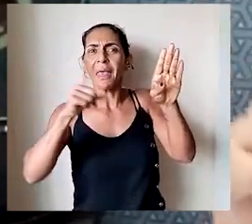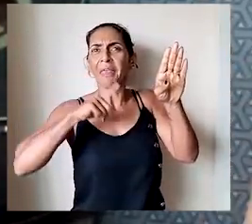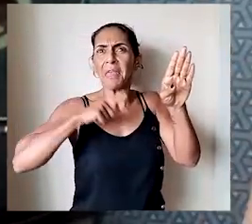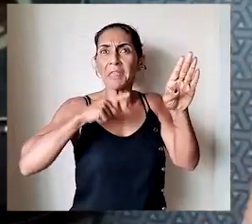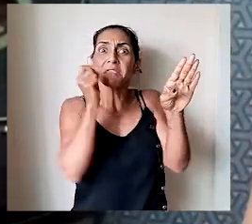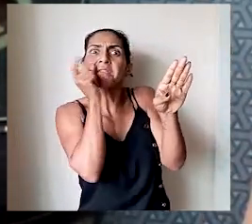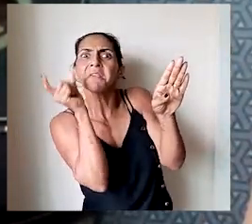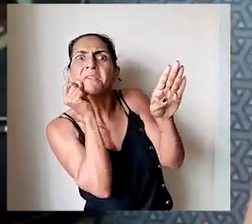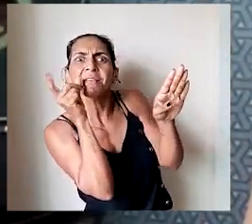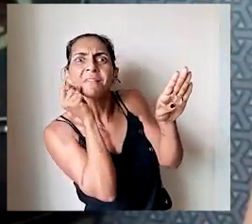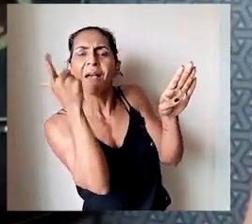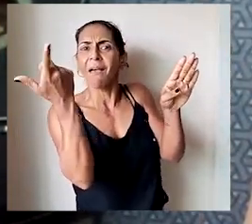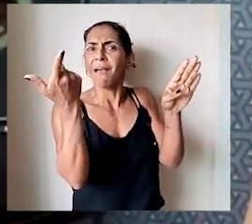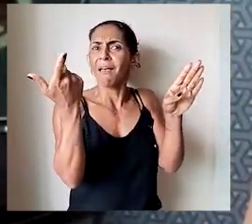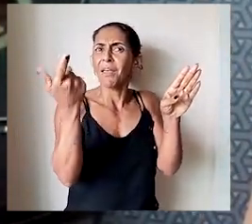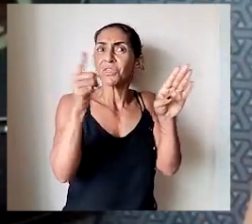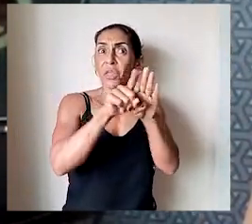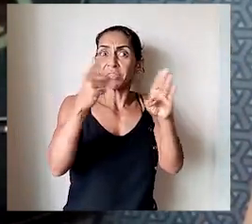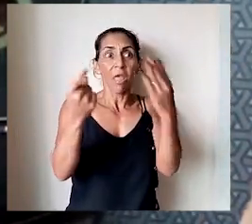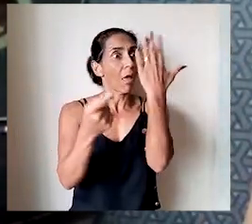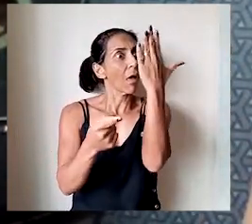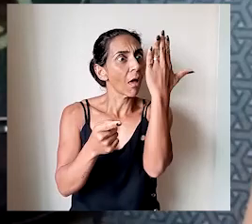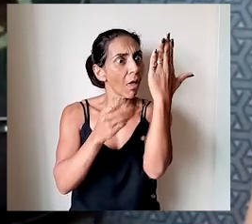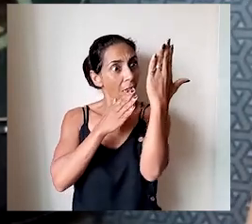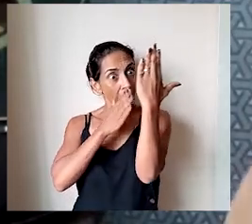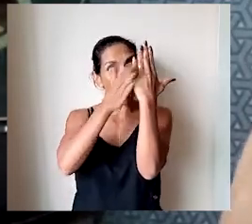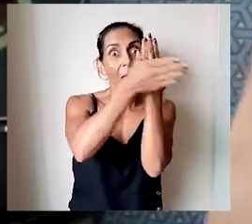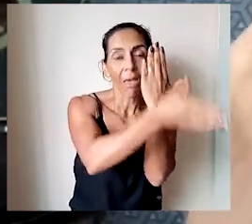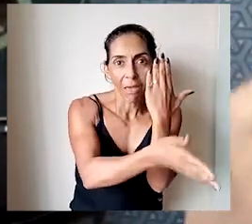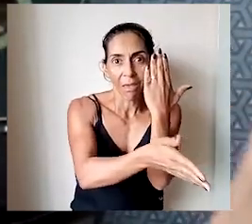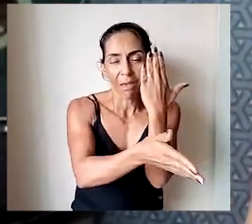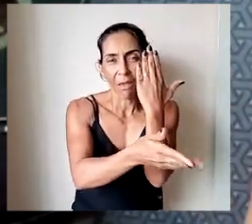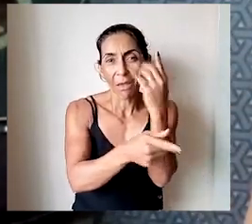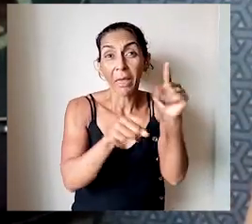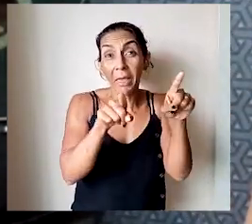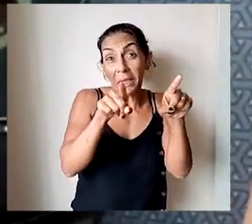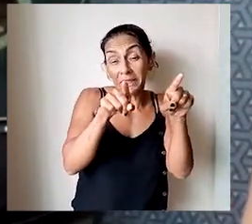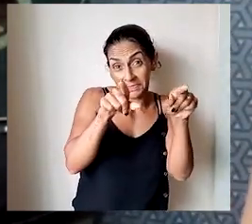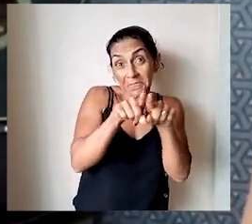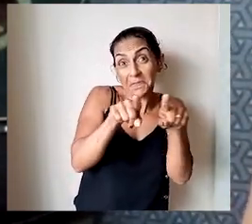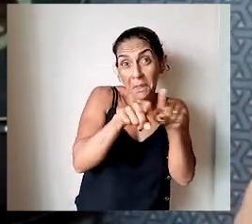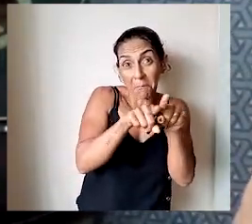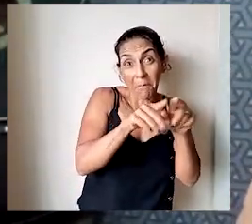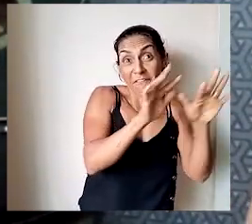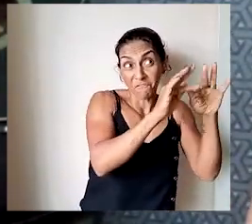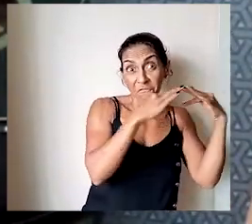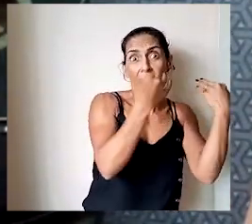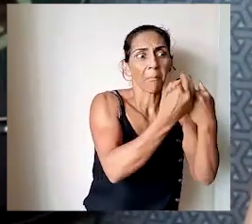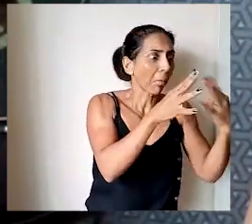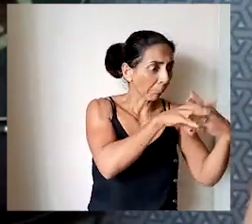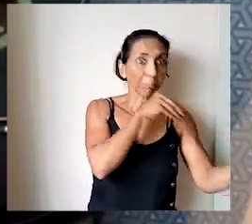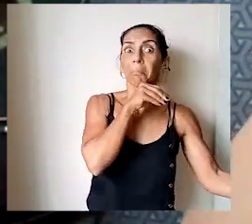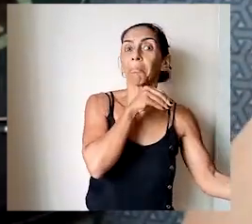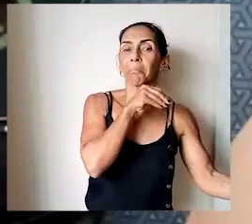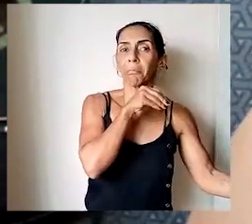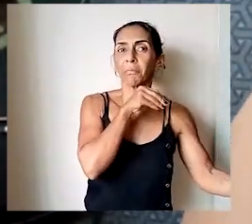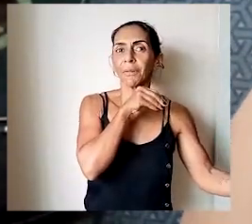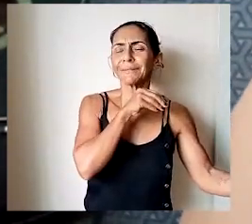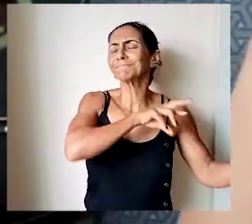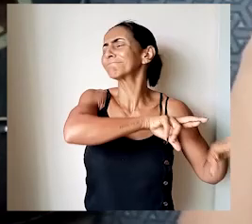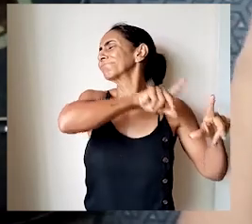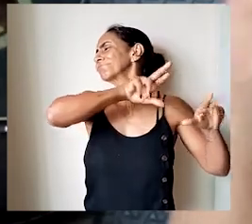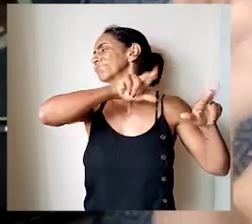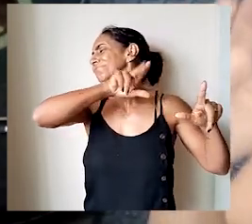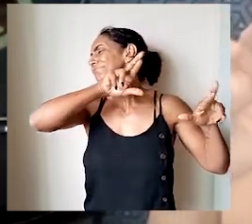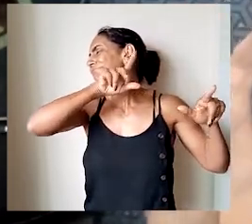tem espelho que é atravessado para outro mundo, tem pais que somem, tem mundos transitórios, tem um monte